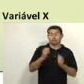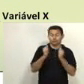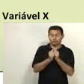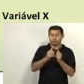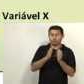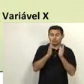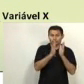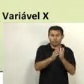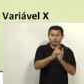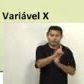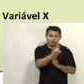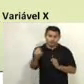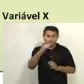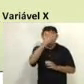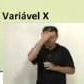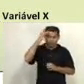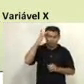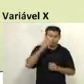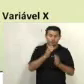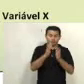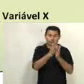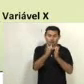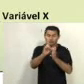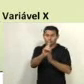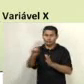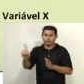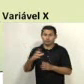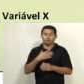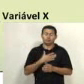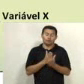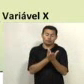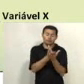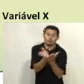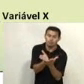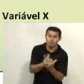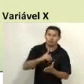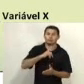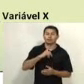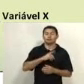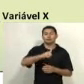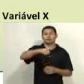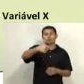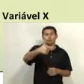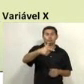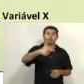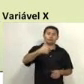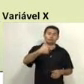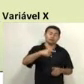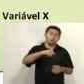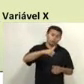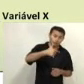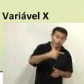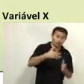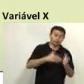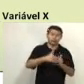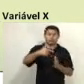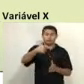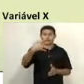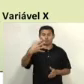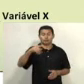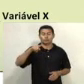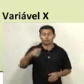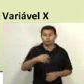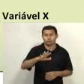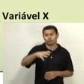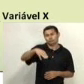lado direito, pessoal, do lado direito da minha curva, eu tenho de 12 a 24.000. Por quê? Né?